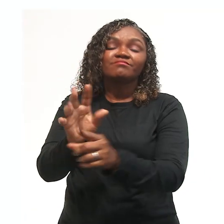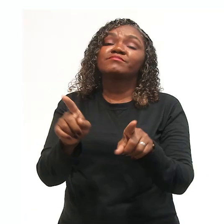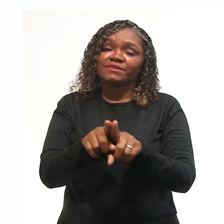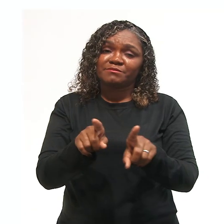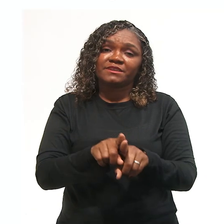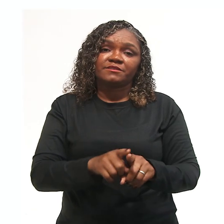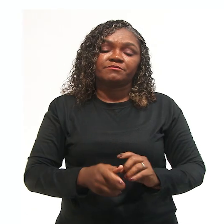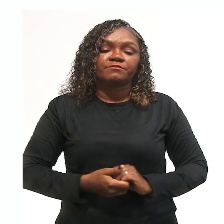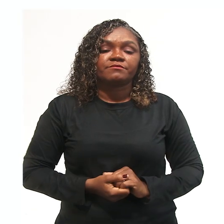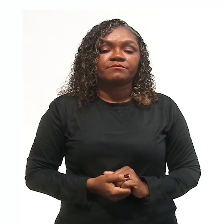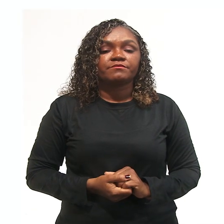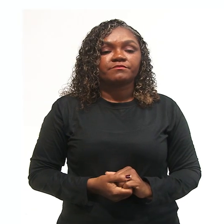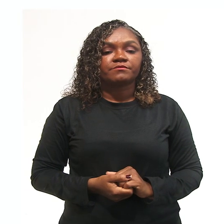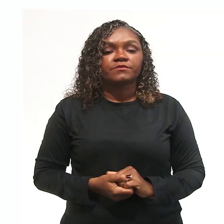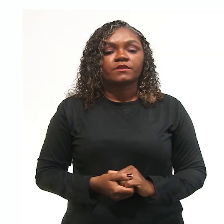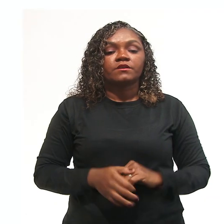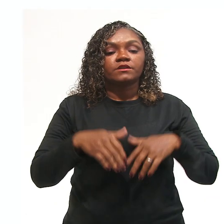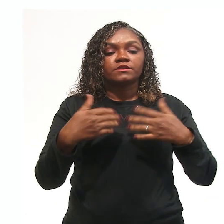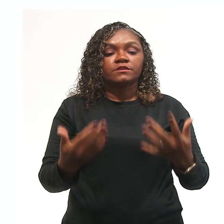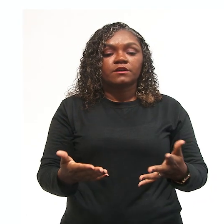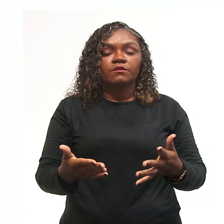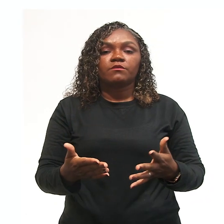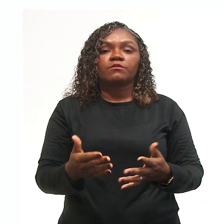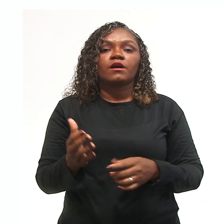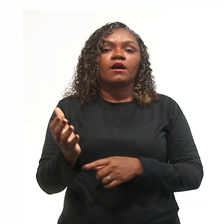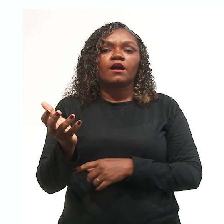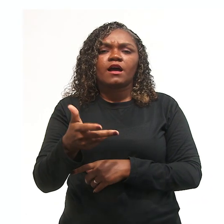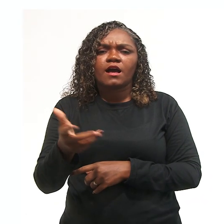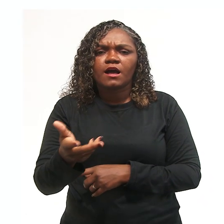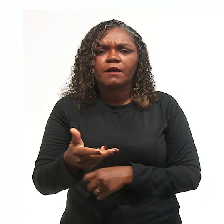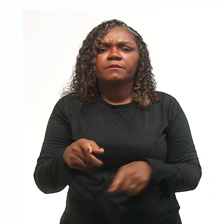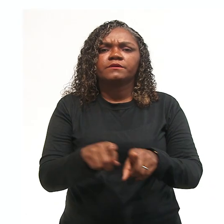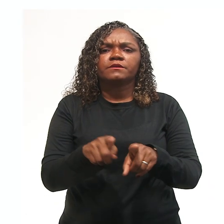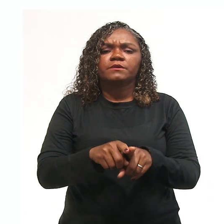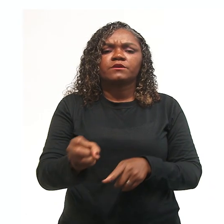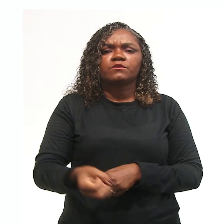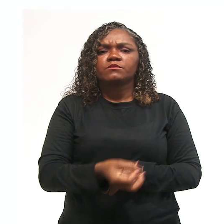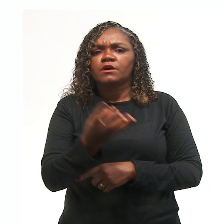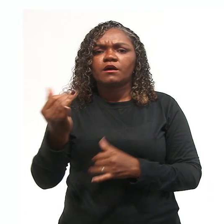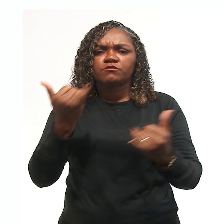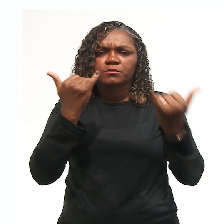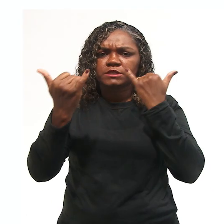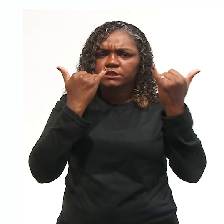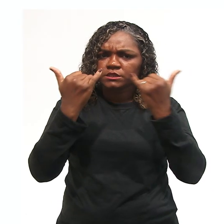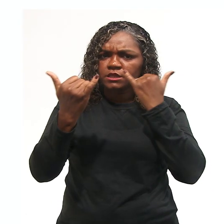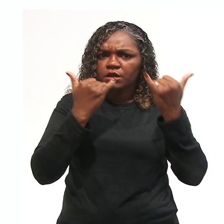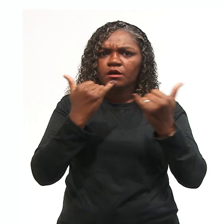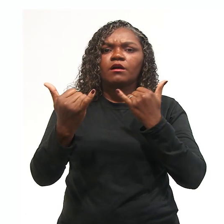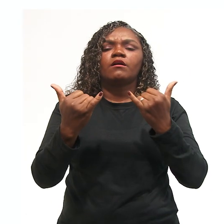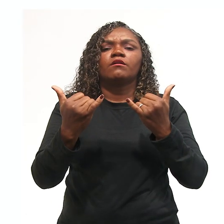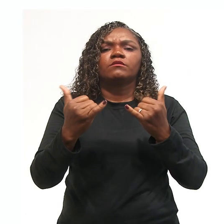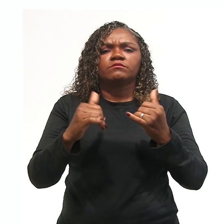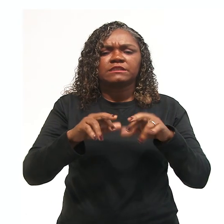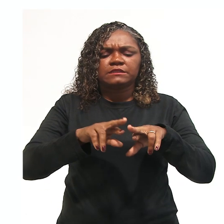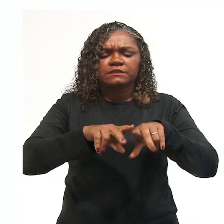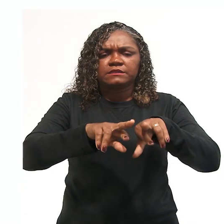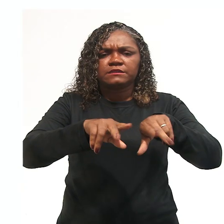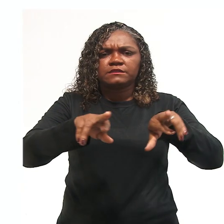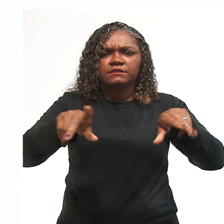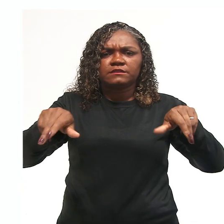né? Então, a velocidade e a quantidade de informações hoje em dia varia